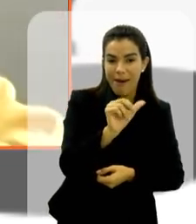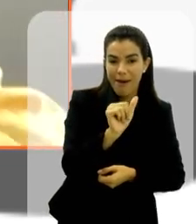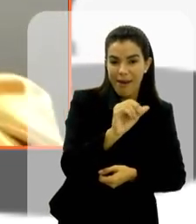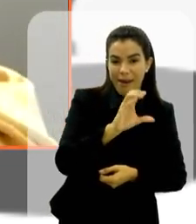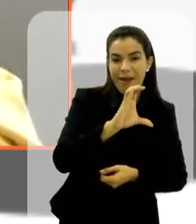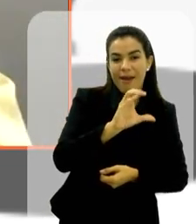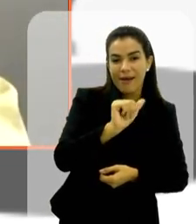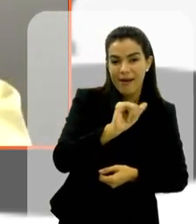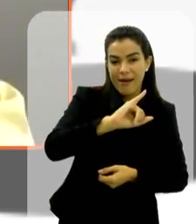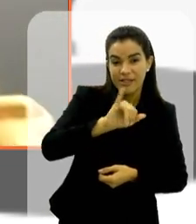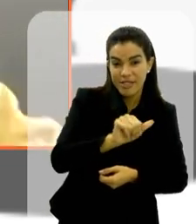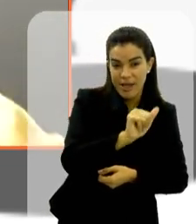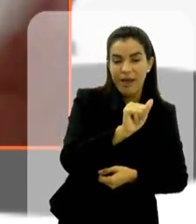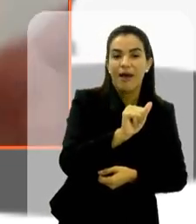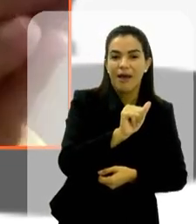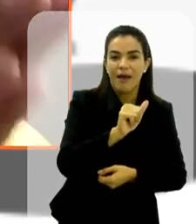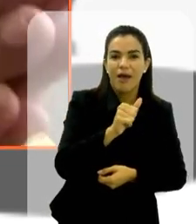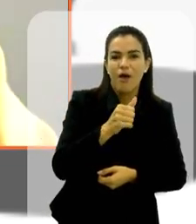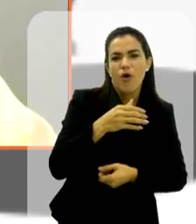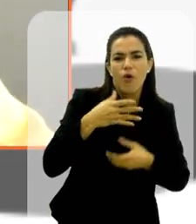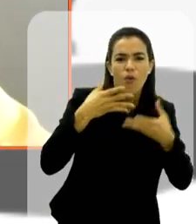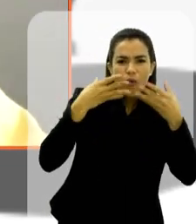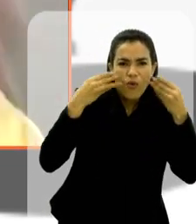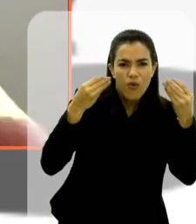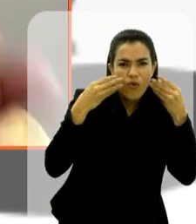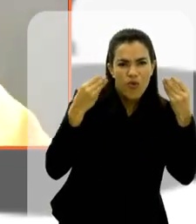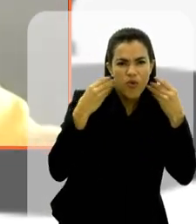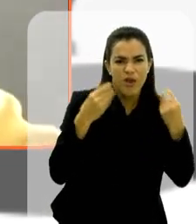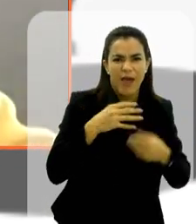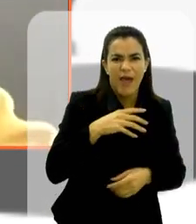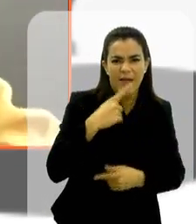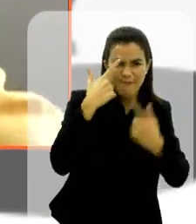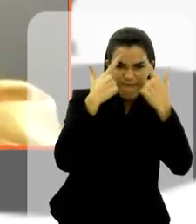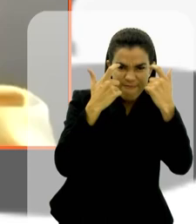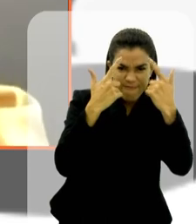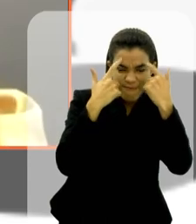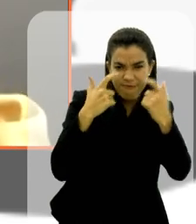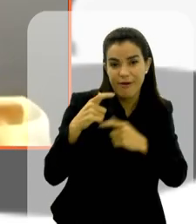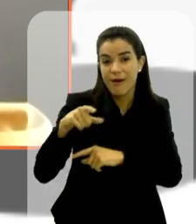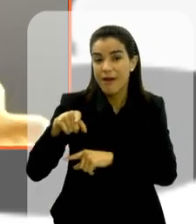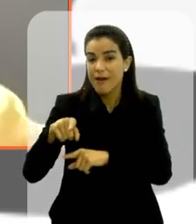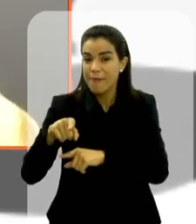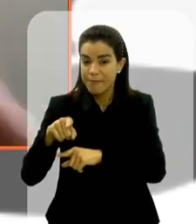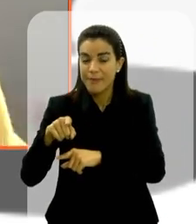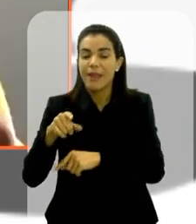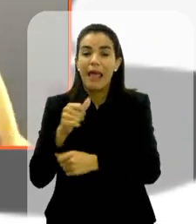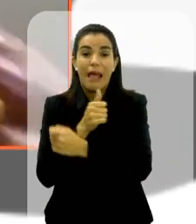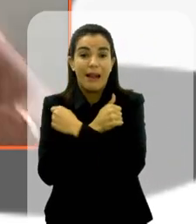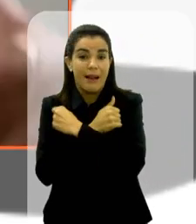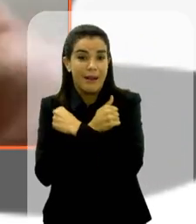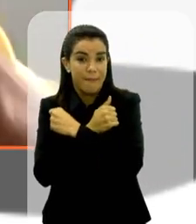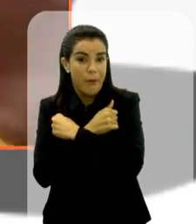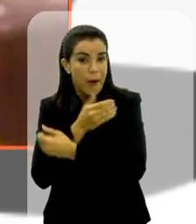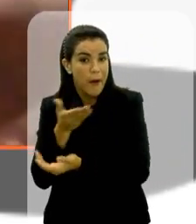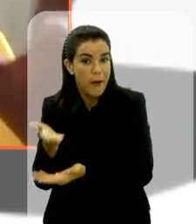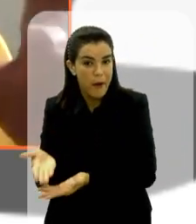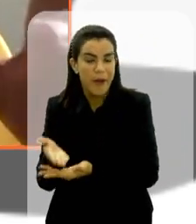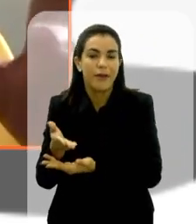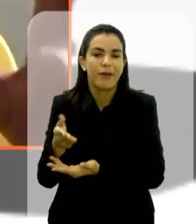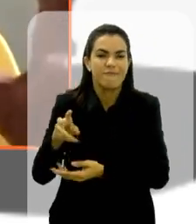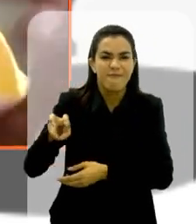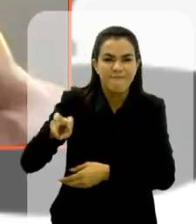gato bravo, açu grande. Arariboia, cobra feroz, cobra das tempestades. E assim a gente